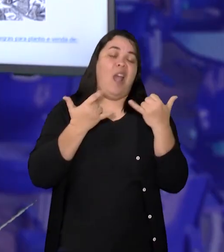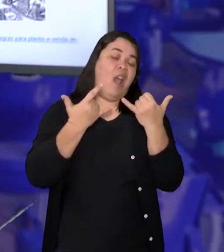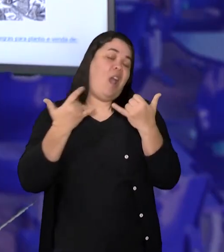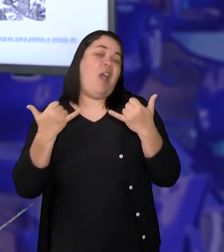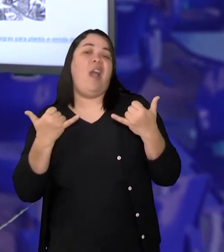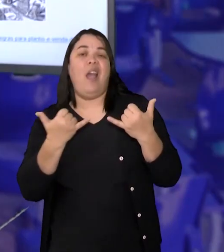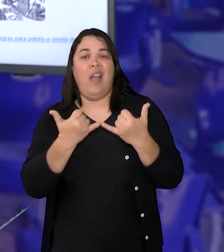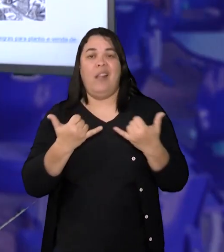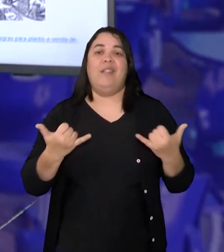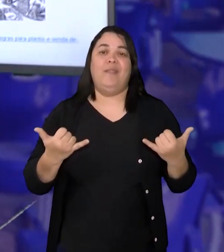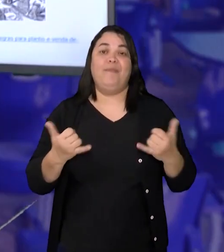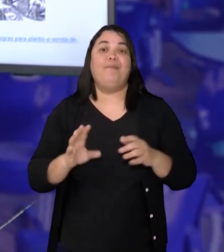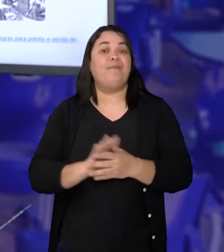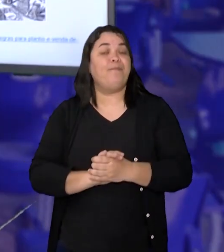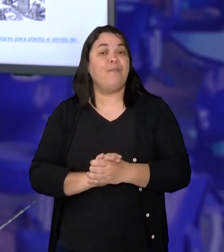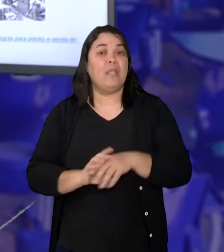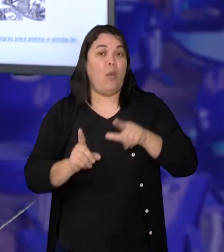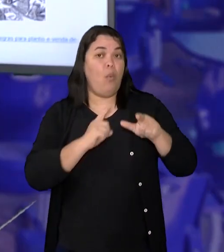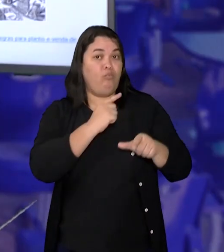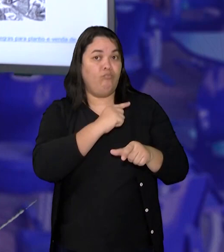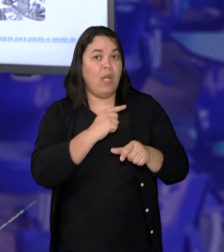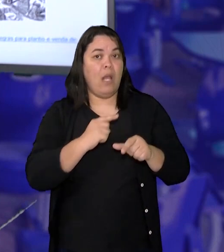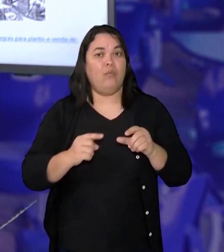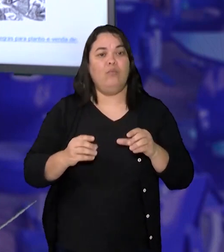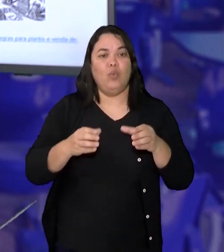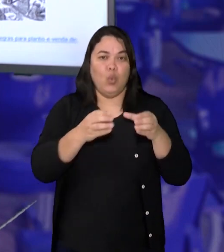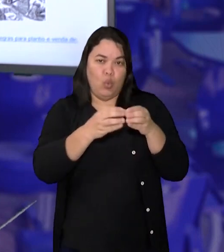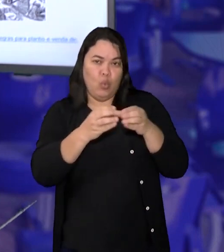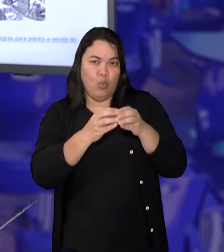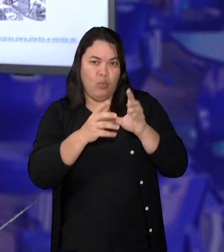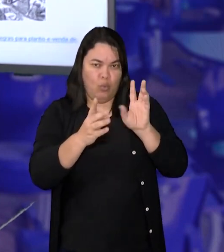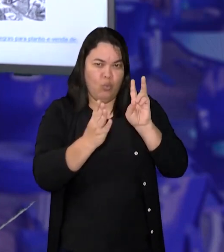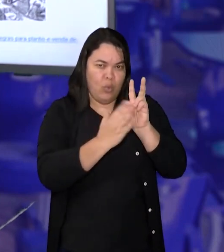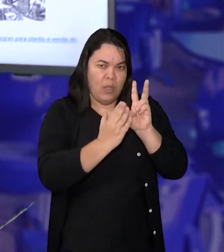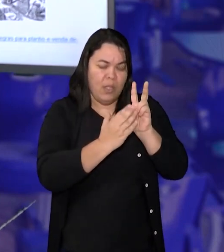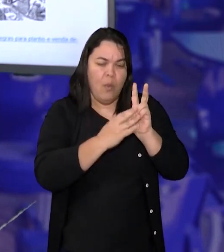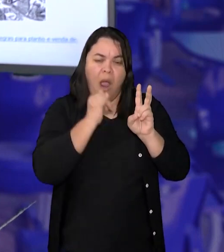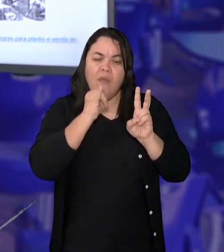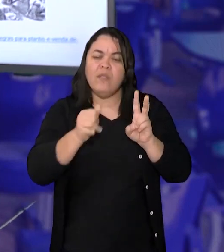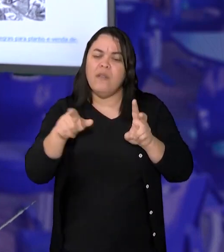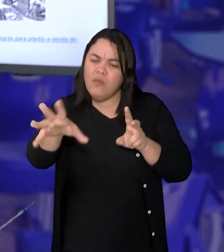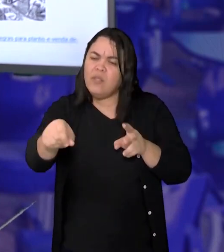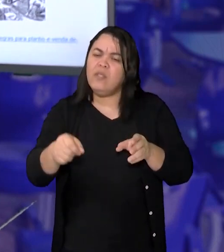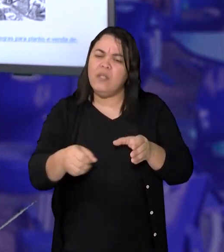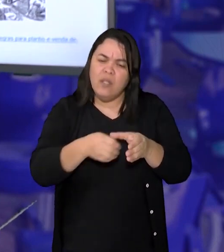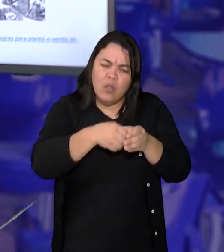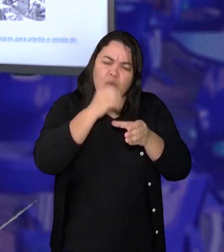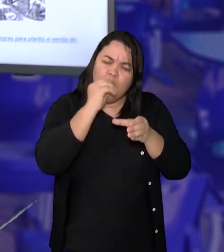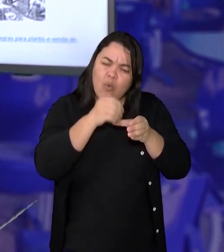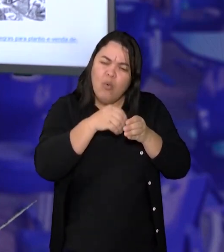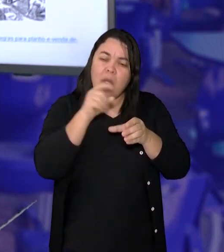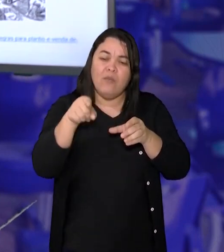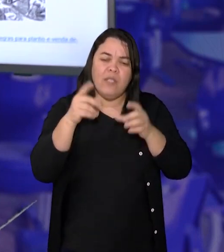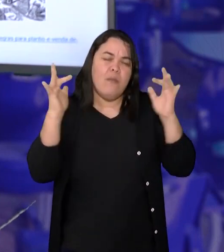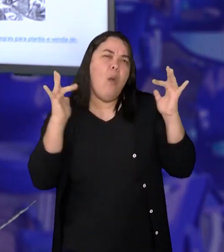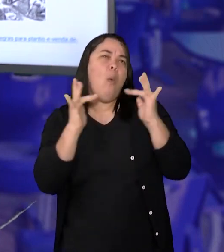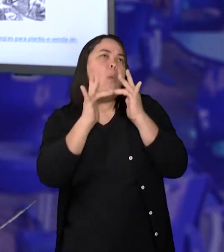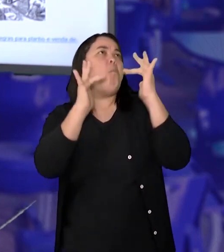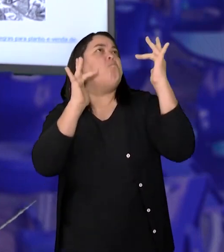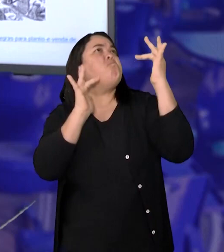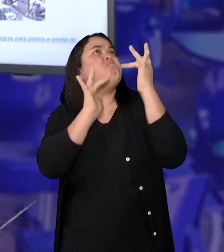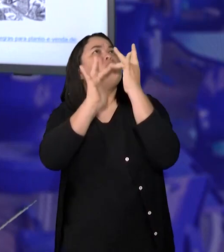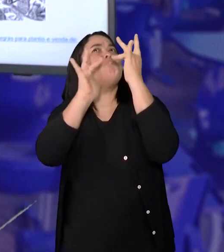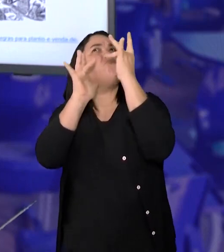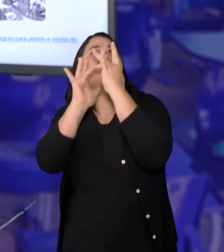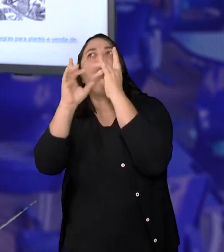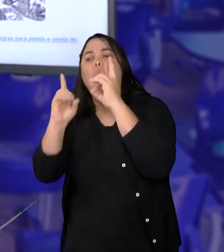o xamã, que era como se fosse o médico da tribo, dizia, ó, tome isso daqui porque você vai conseguir se conectar com o Deus da gente. Ou, vamos